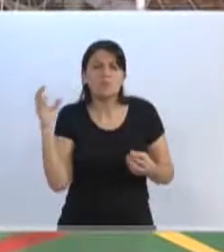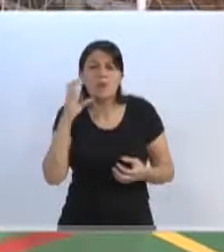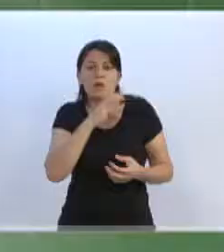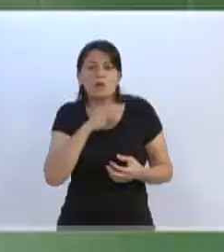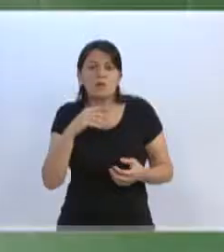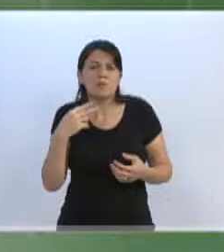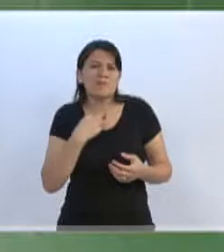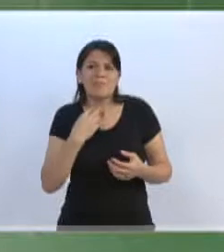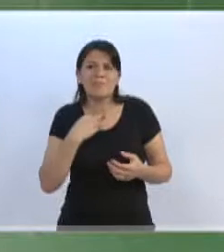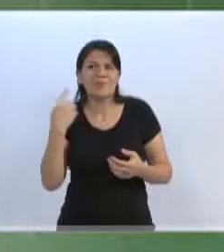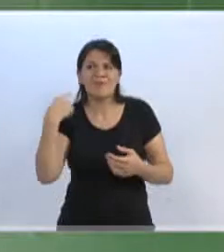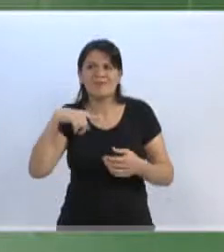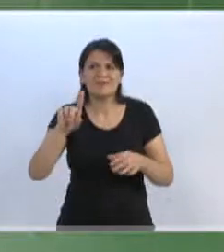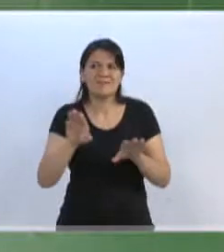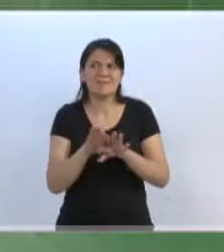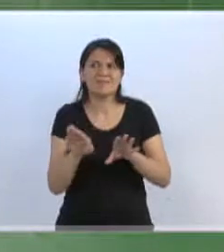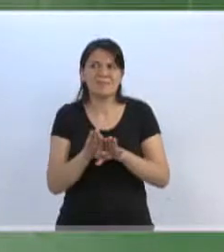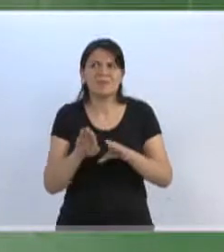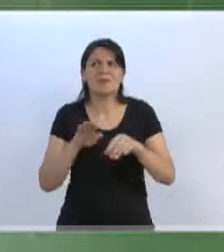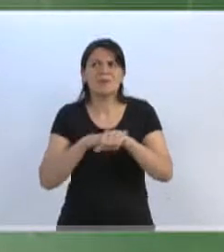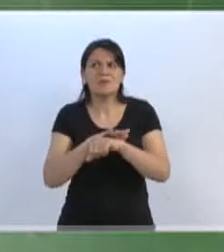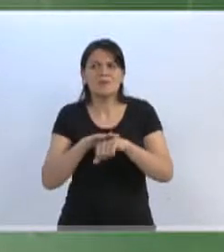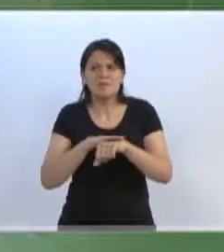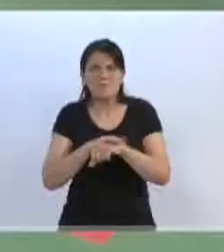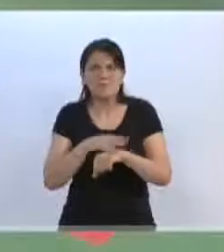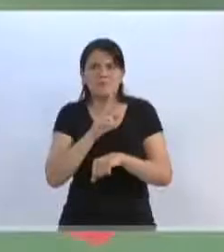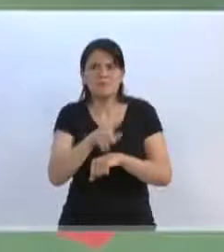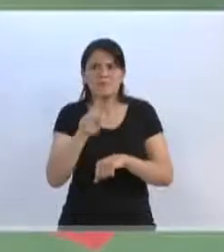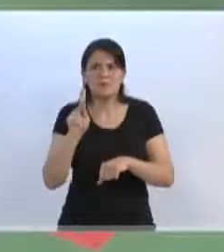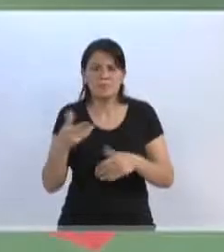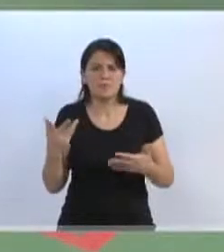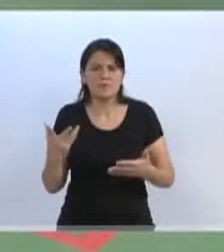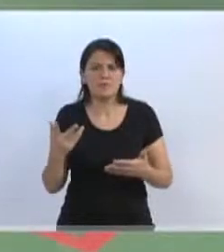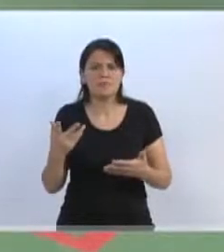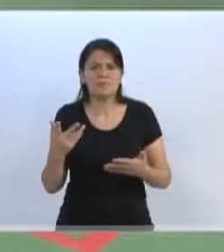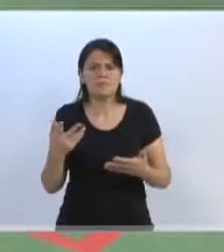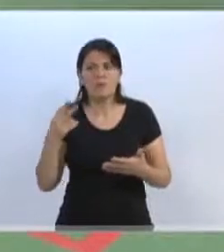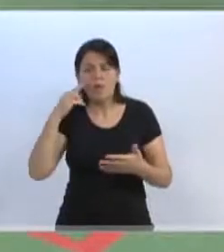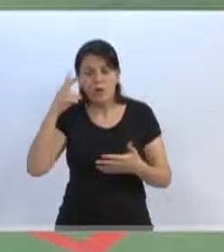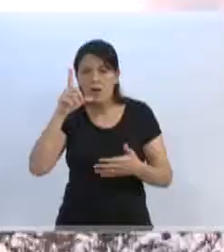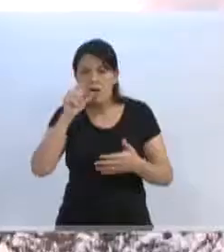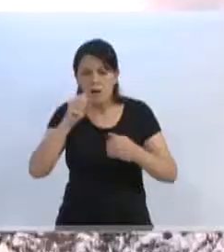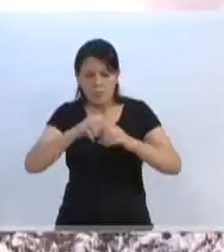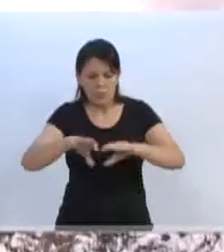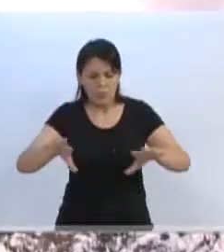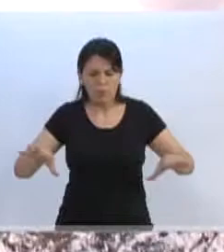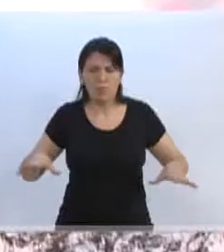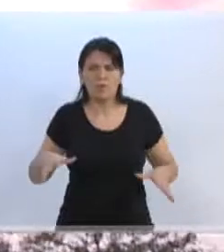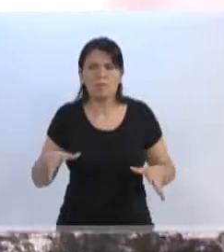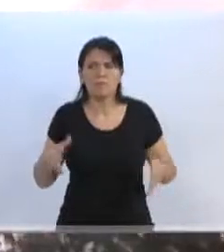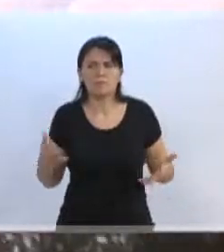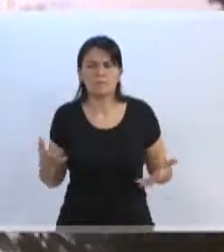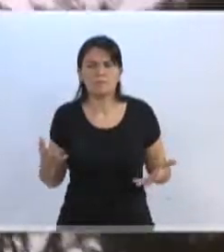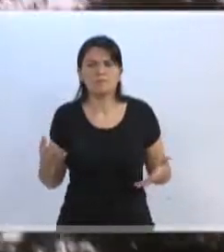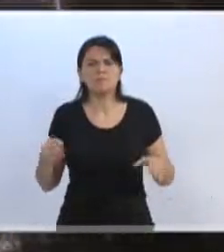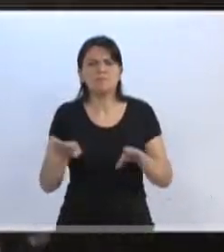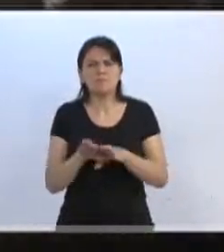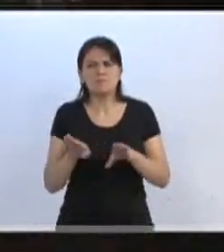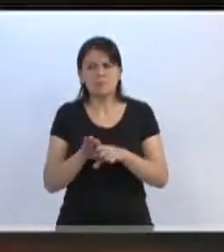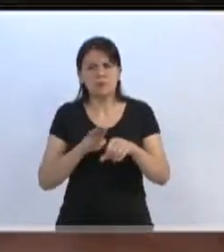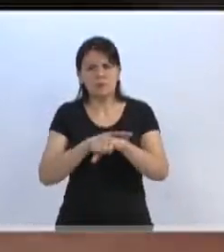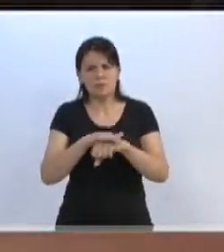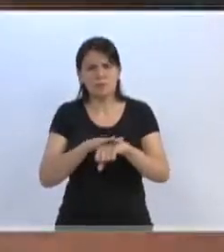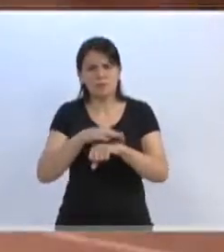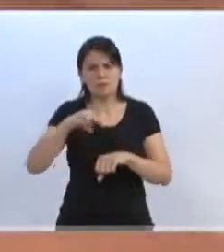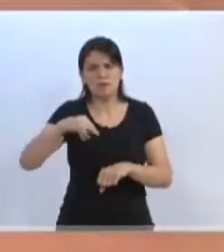presidente da app com a professora silvia falando com a diretora da escola ali olha poça d'água com o seu moisés líder comunitário lá